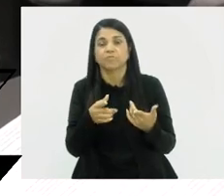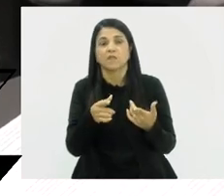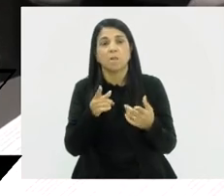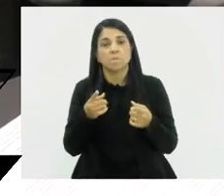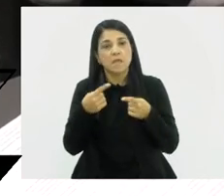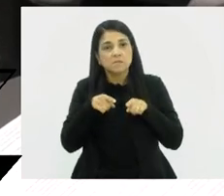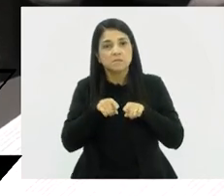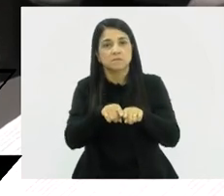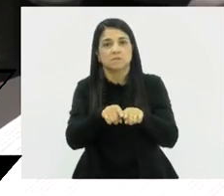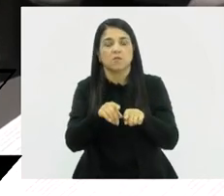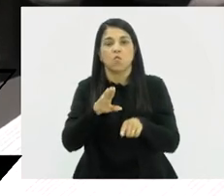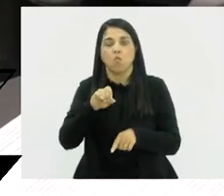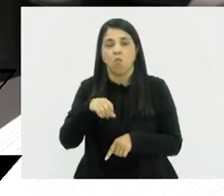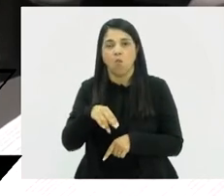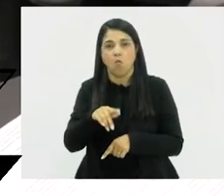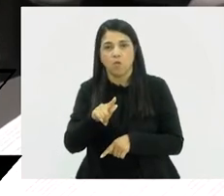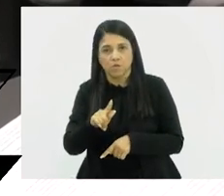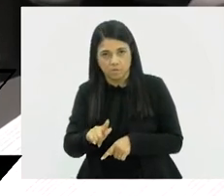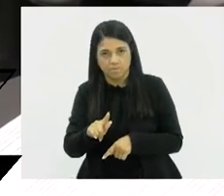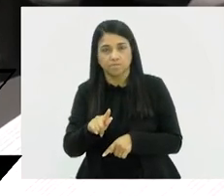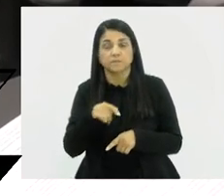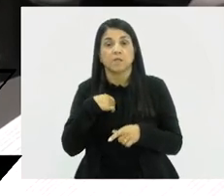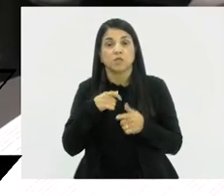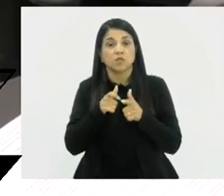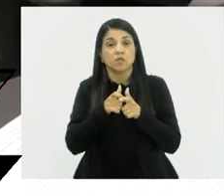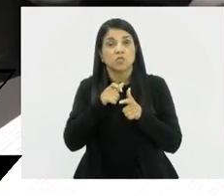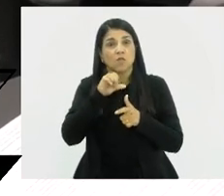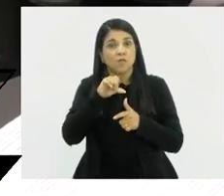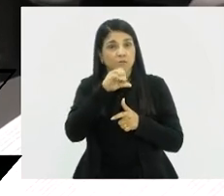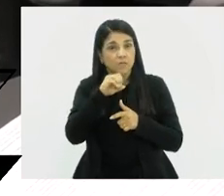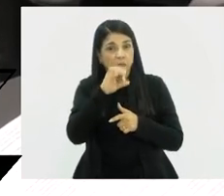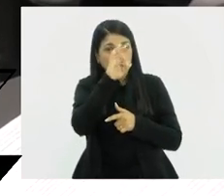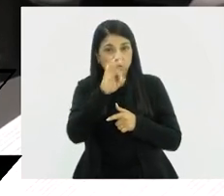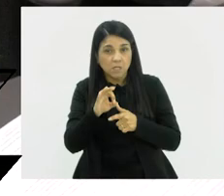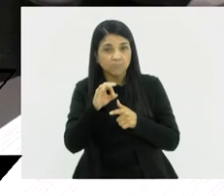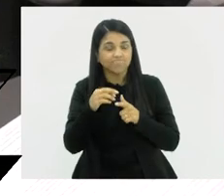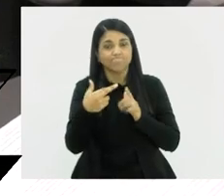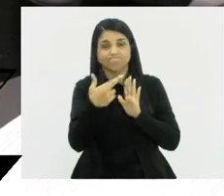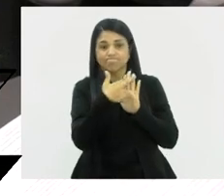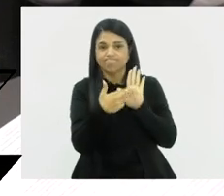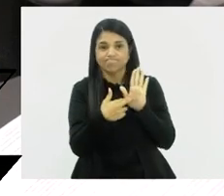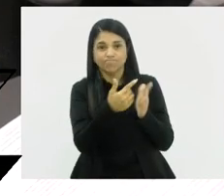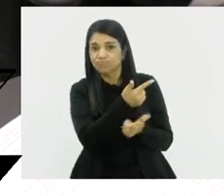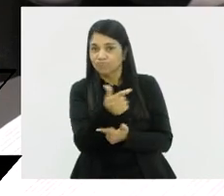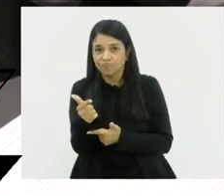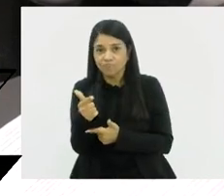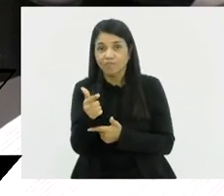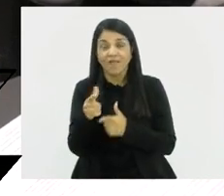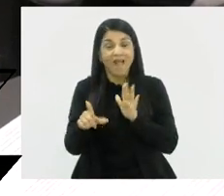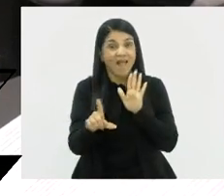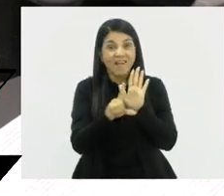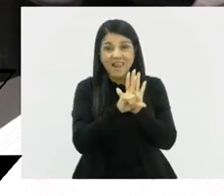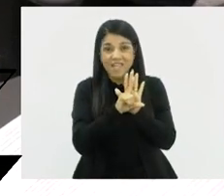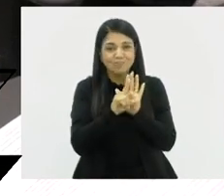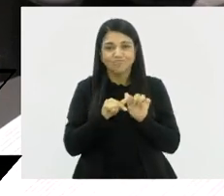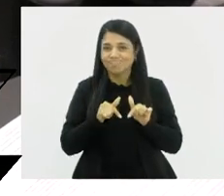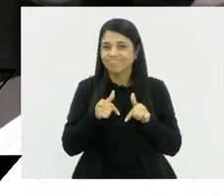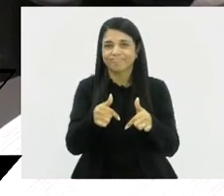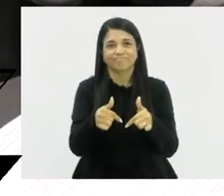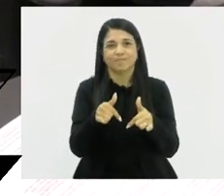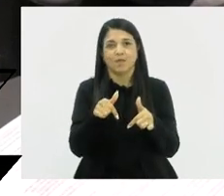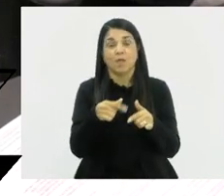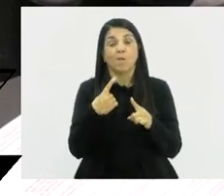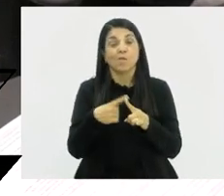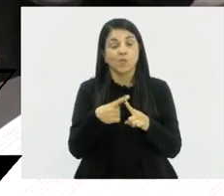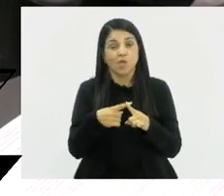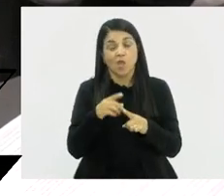a maior parte das ONGs, mais de 90% das ONGs, não estão regularizadas. Então, a lei ela não é efetiva. Por quê? Se